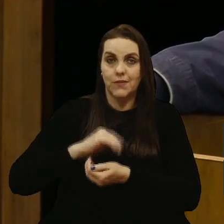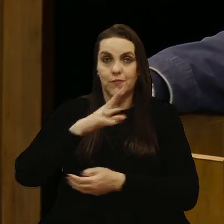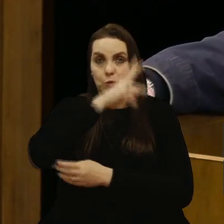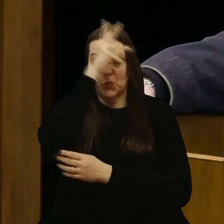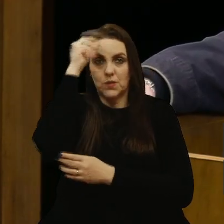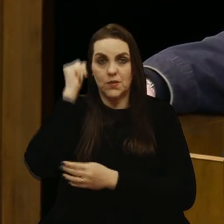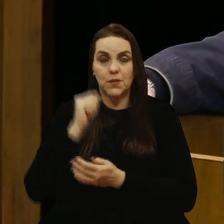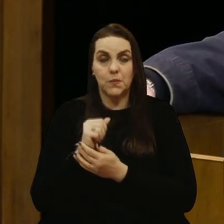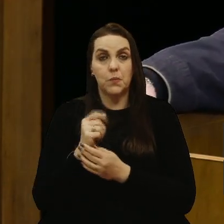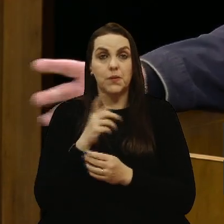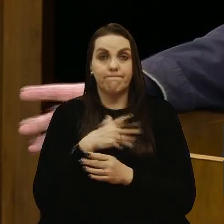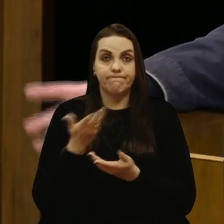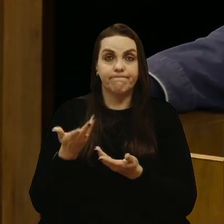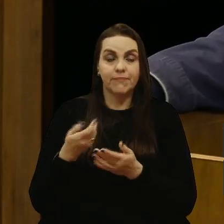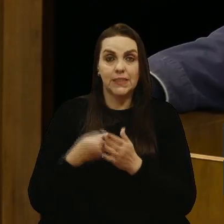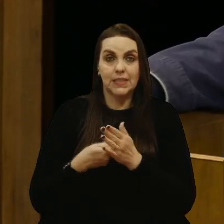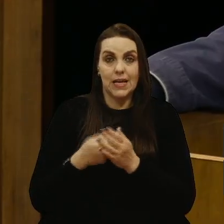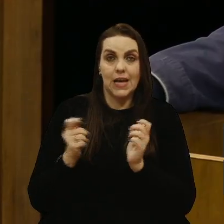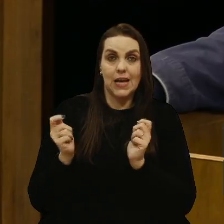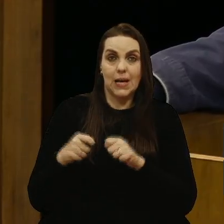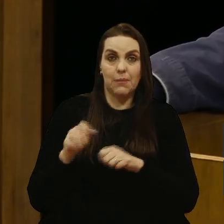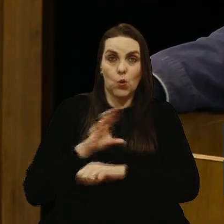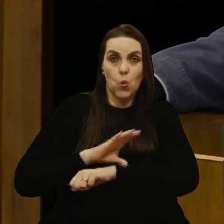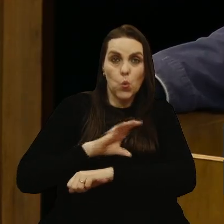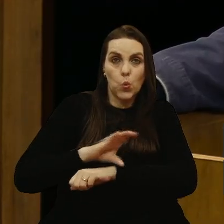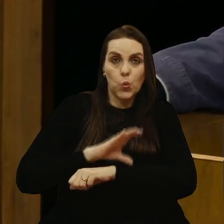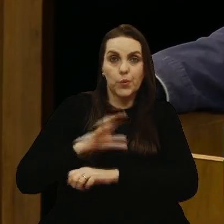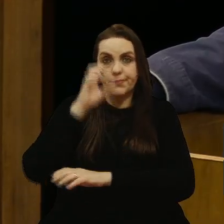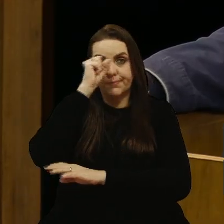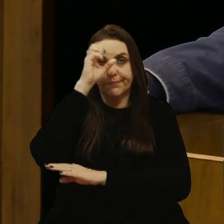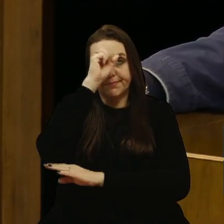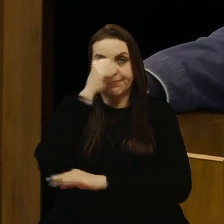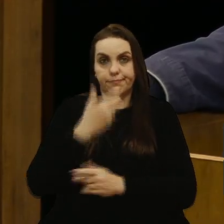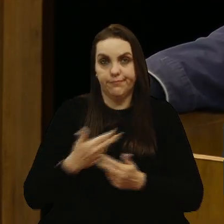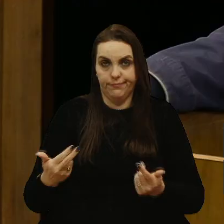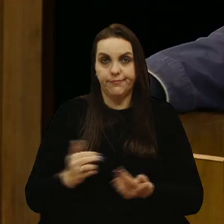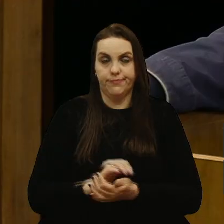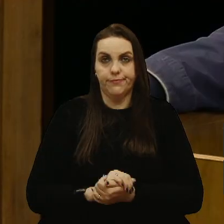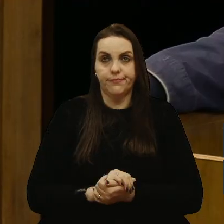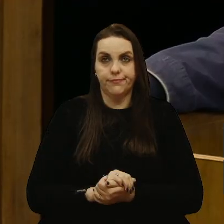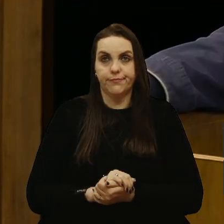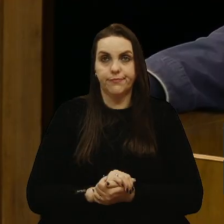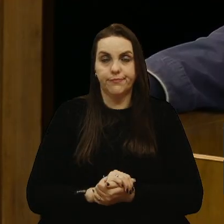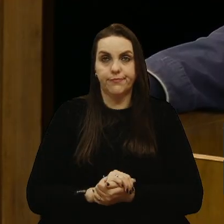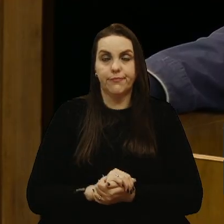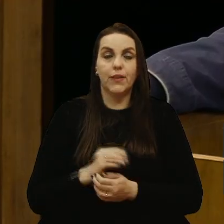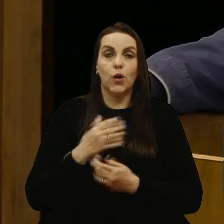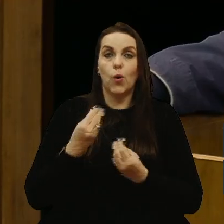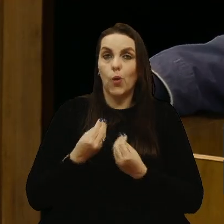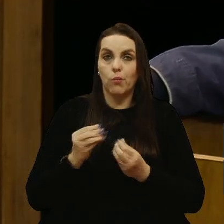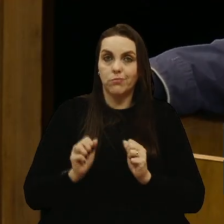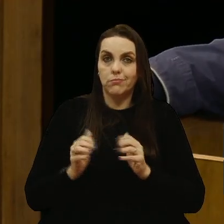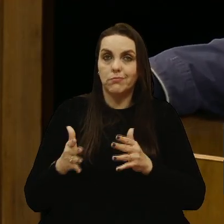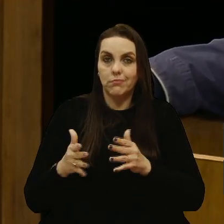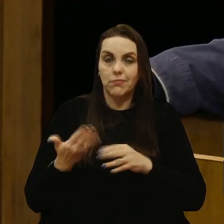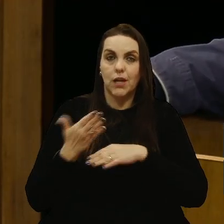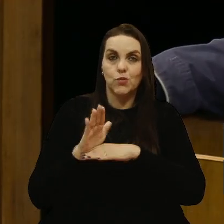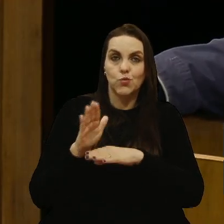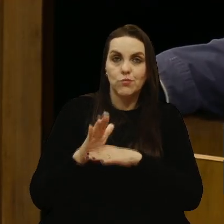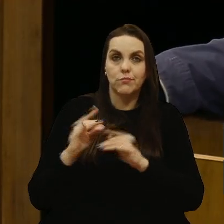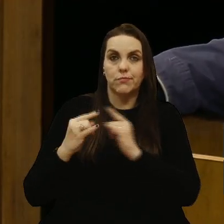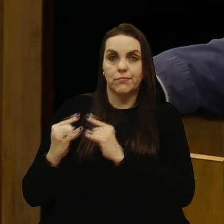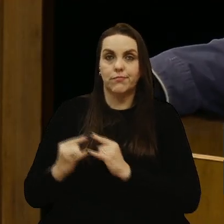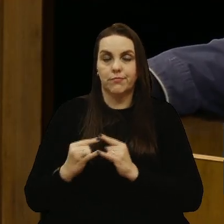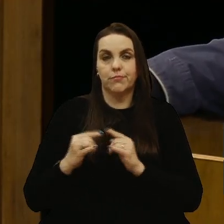Municipal para se capacitar um pouco melhor e saber como atuar e auxiliar os órgãos de uma maneira